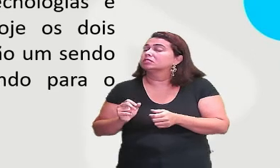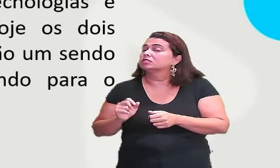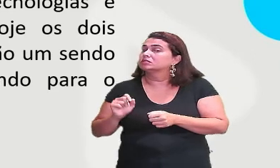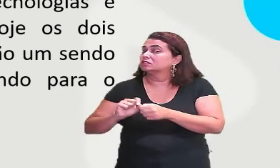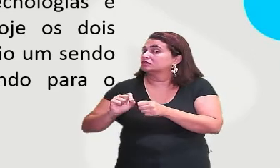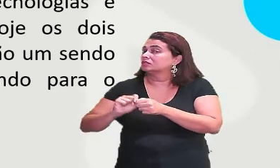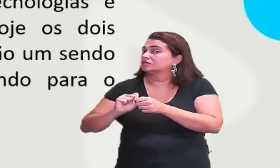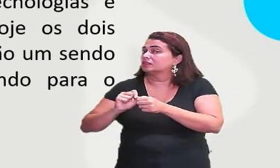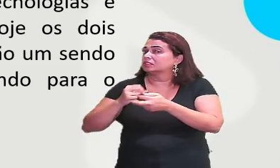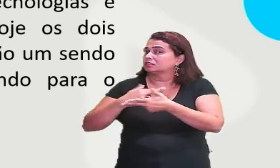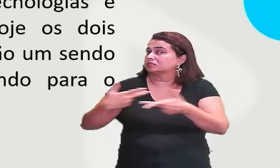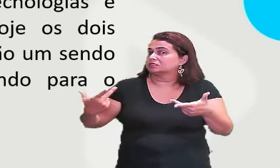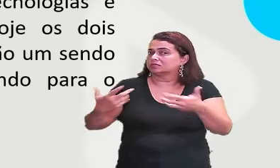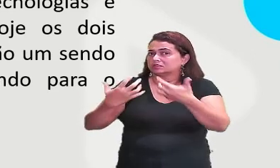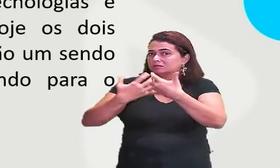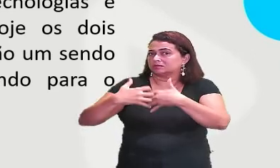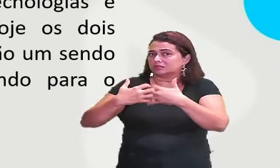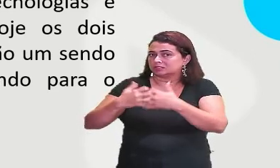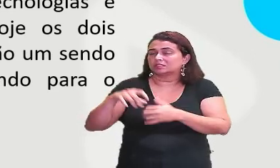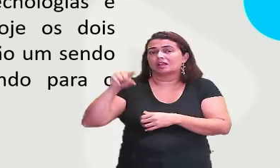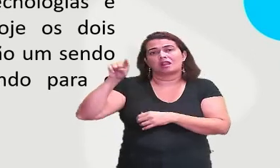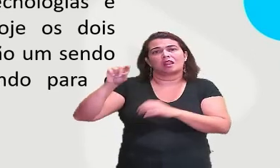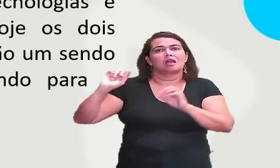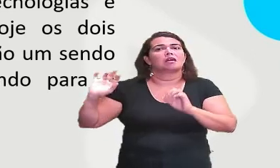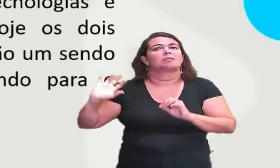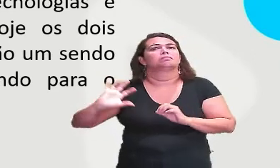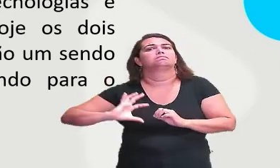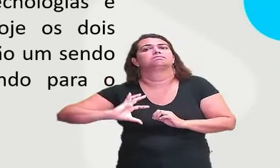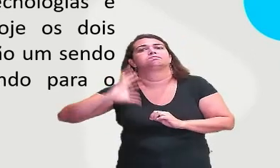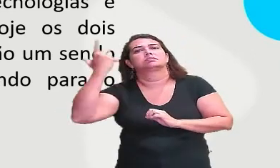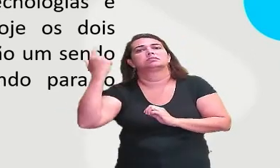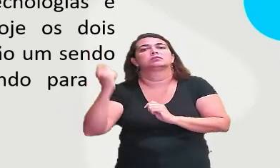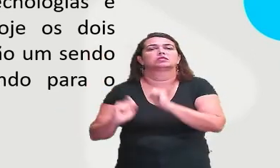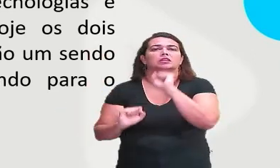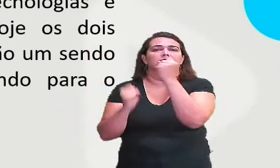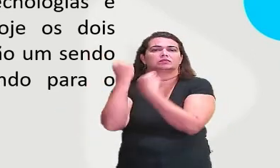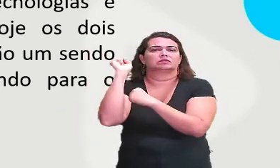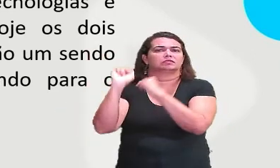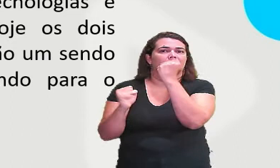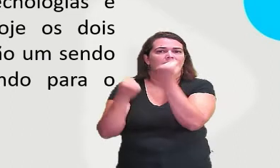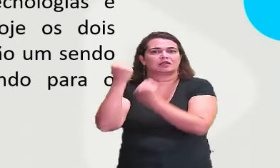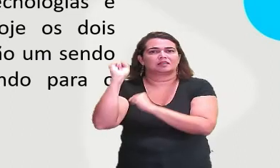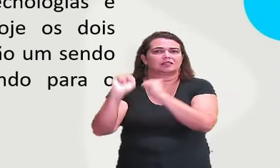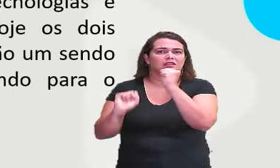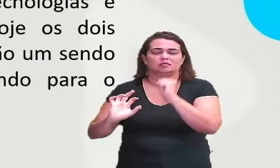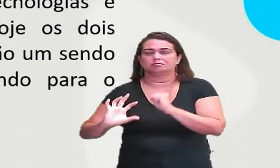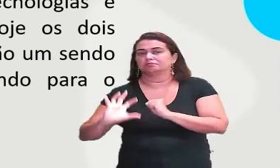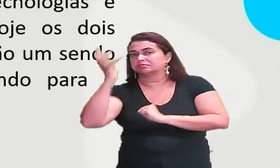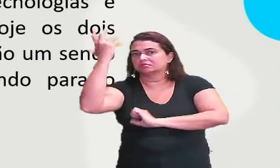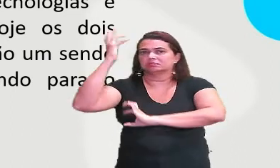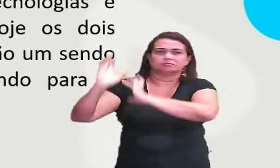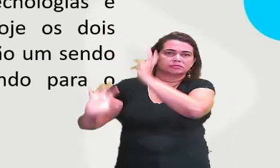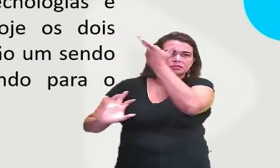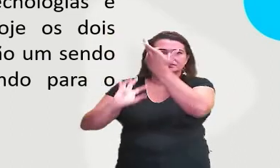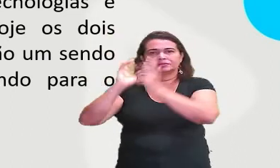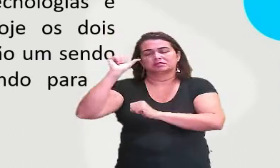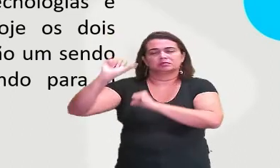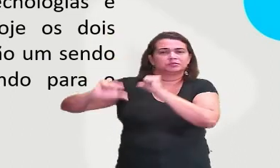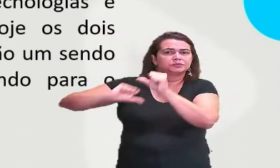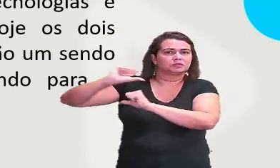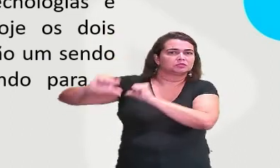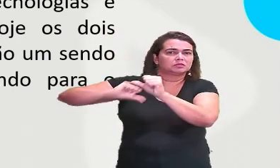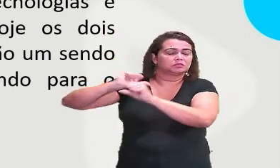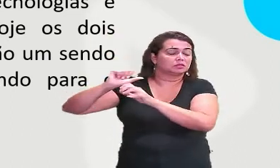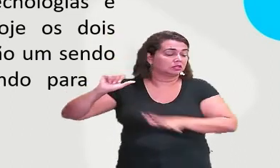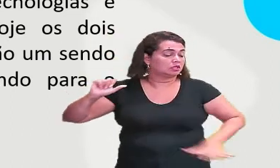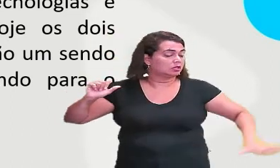o nome a esse momento de Revolução Industrial e as transformações técnicas por elas produzidas. O meio